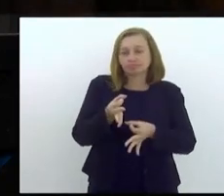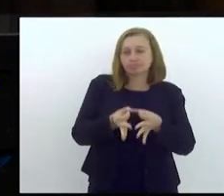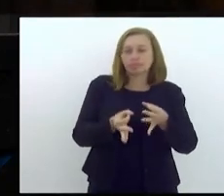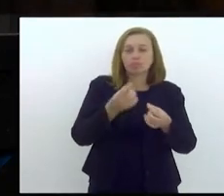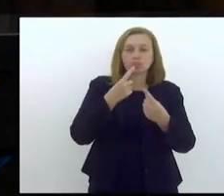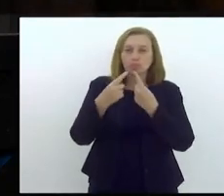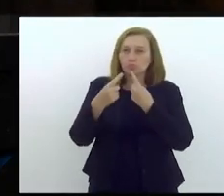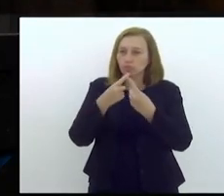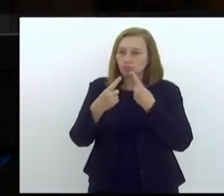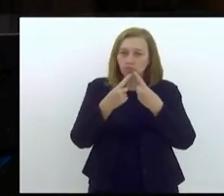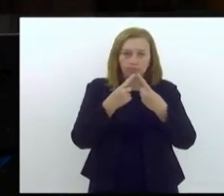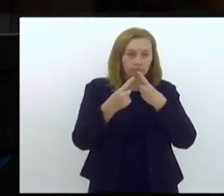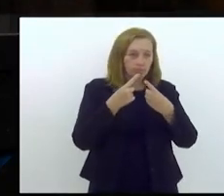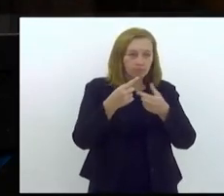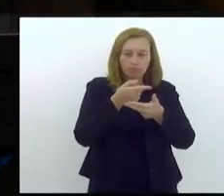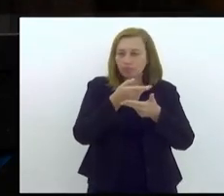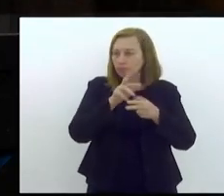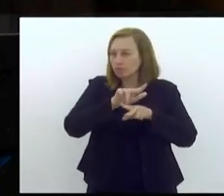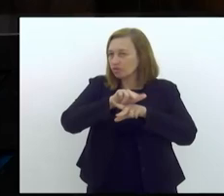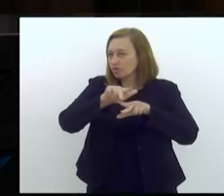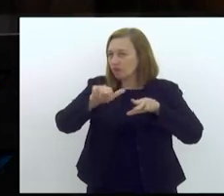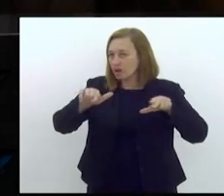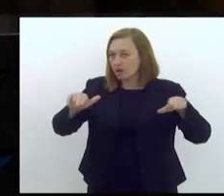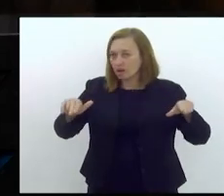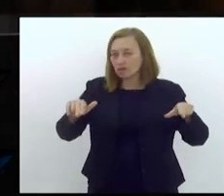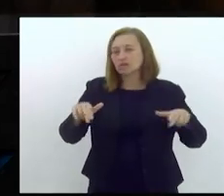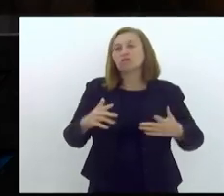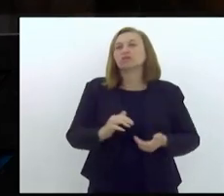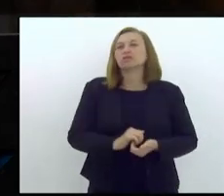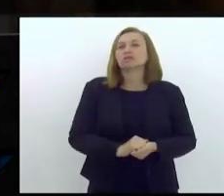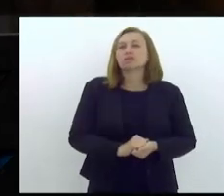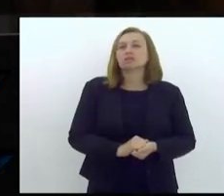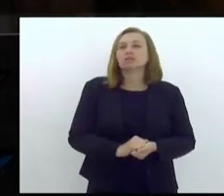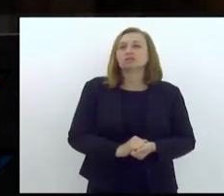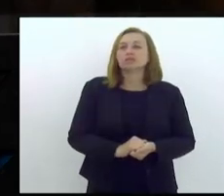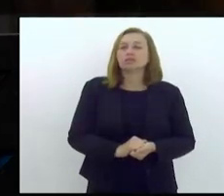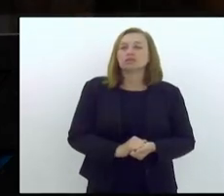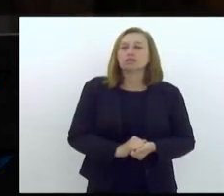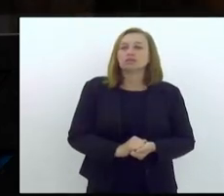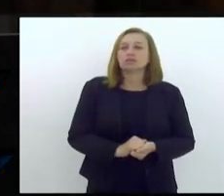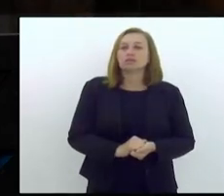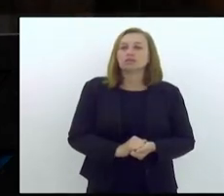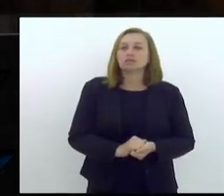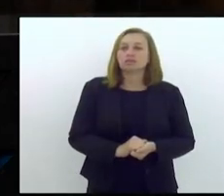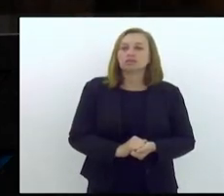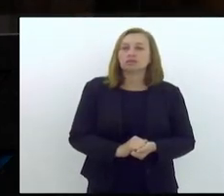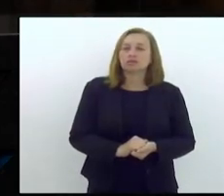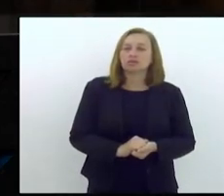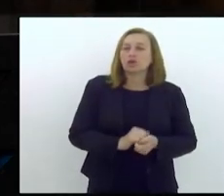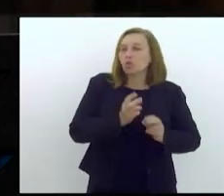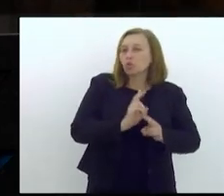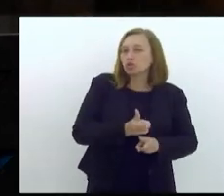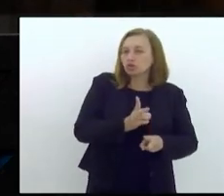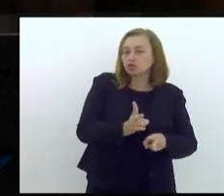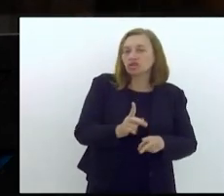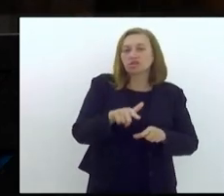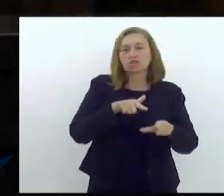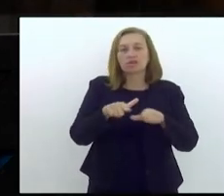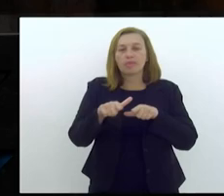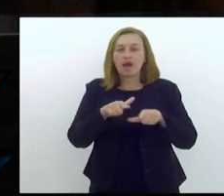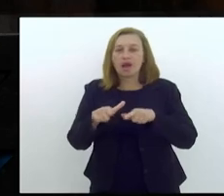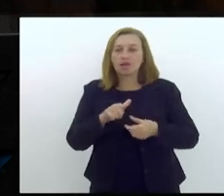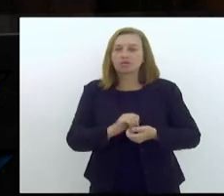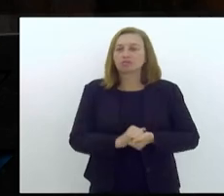discussões épicas sobre hipóteses de encampação ou de continuidade de